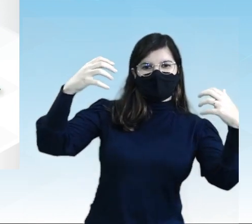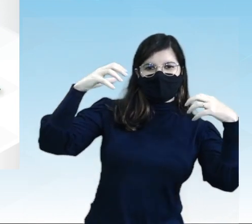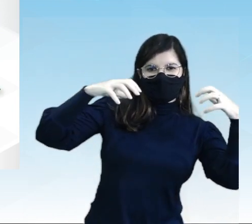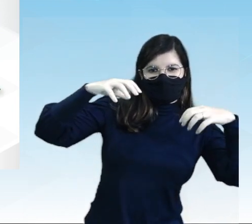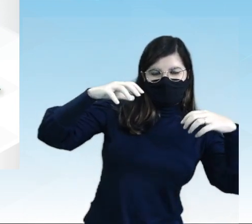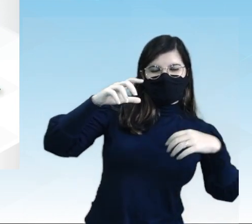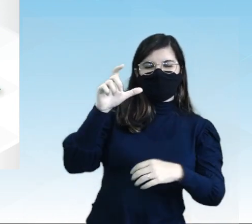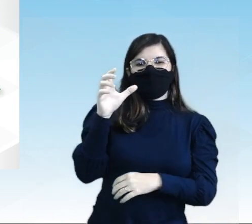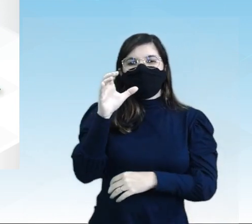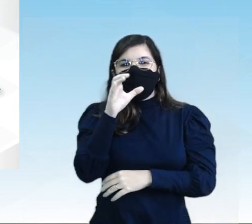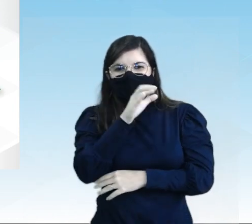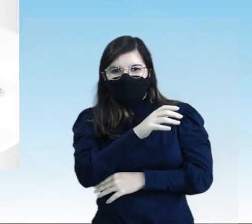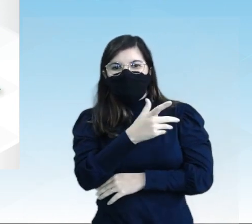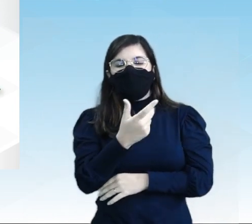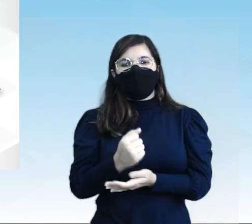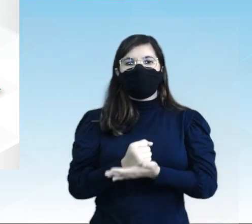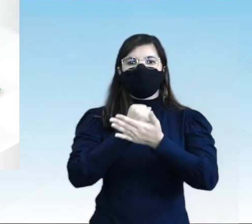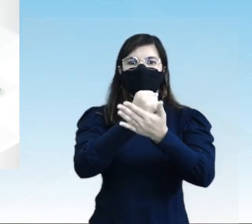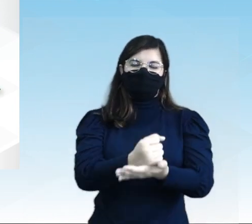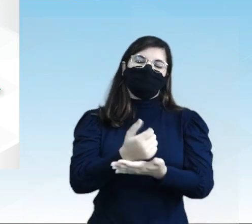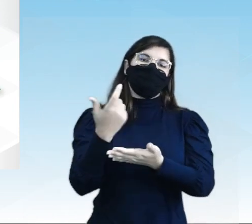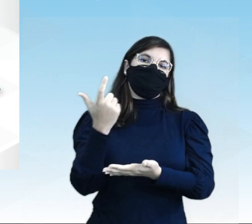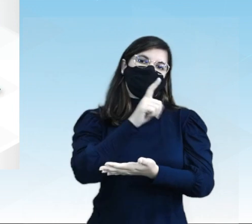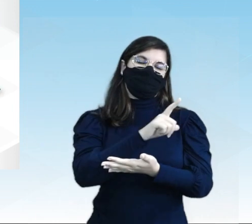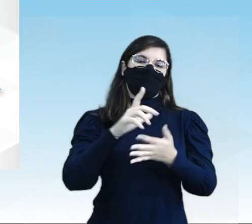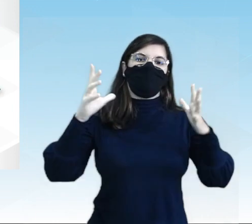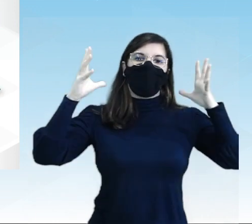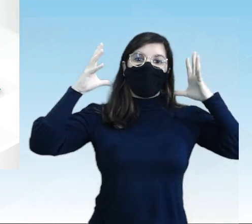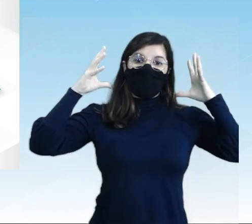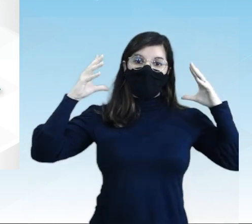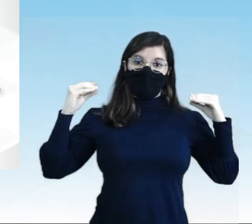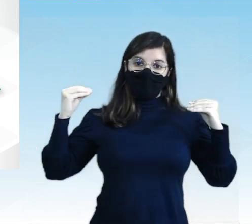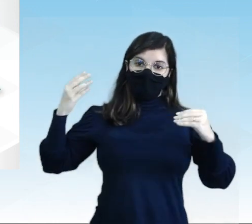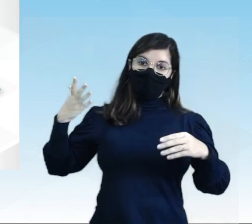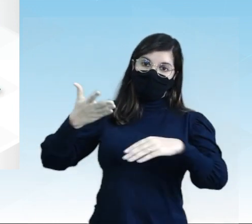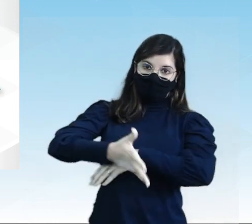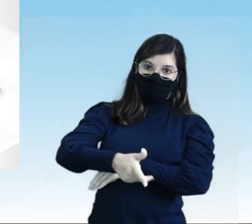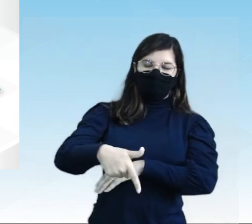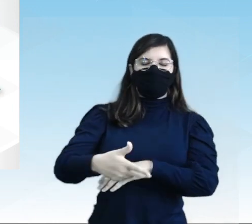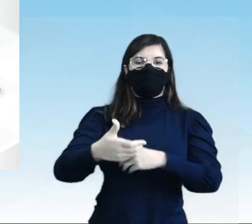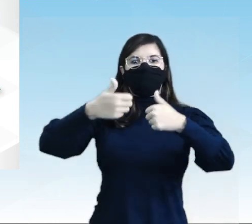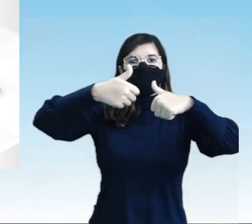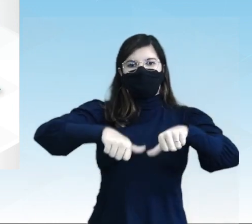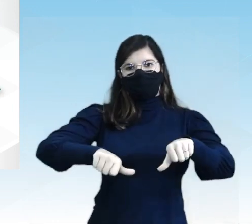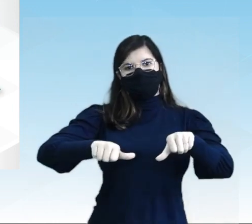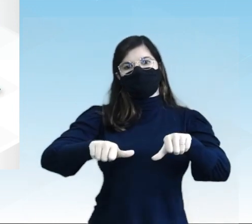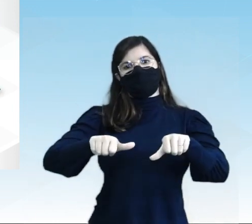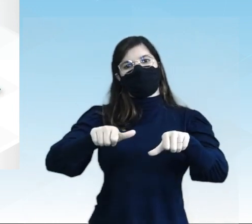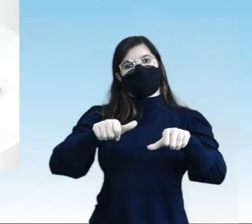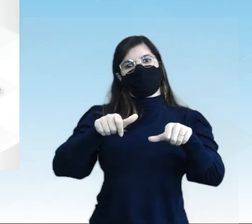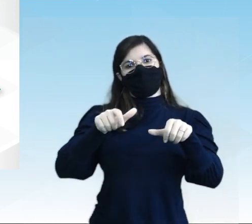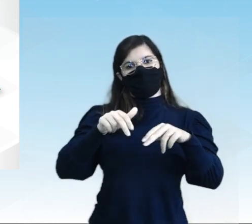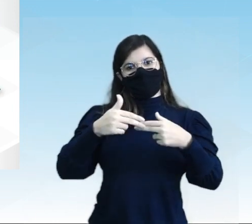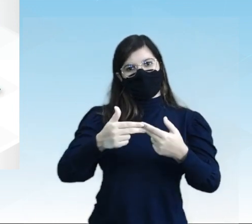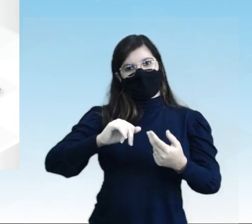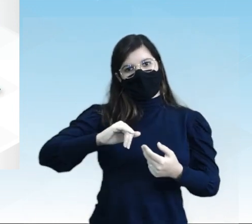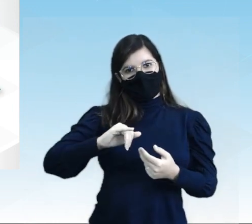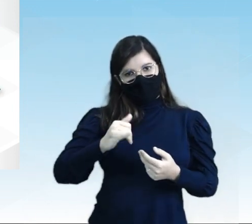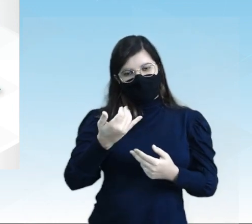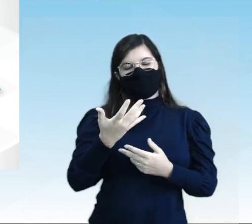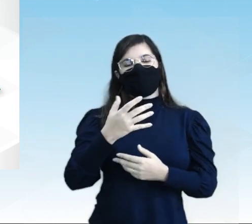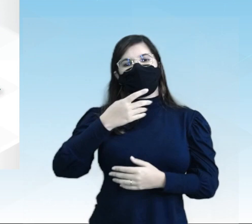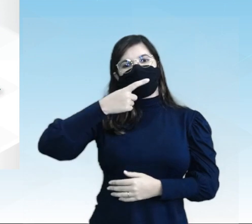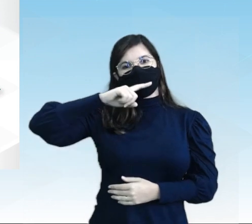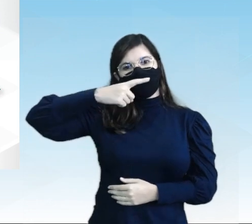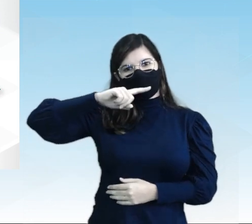favorecia para que viesse os holandeses e aqui pudessem instaurar né esse cultivo da cana-de-açúcar já que Portugal